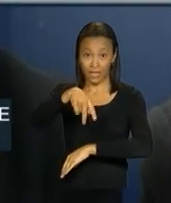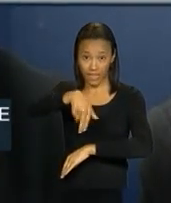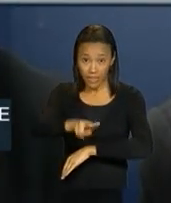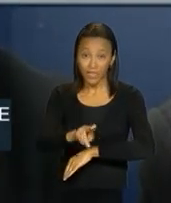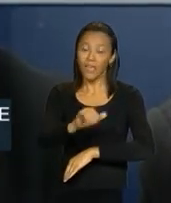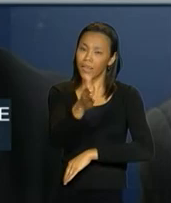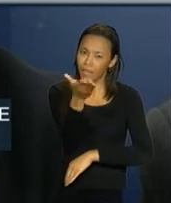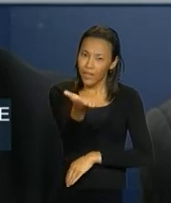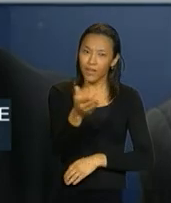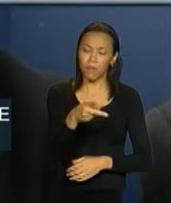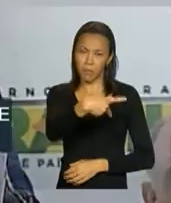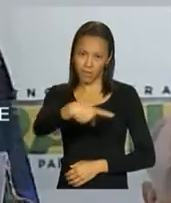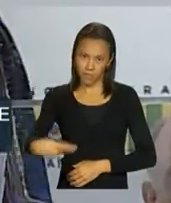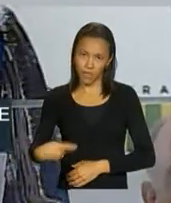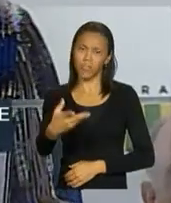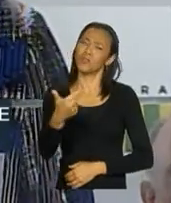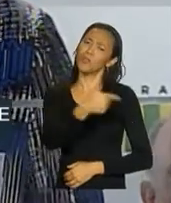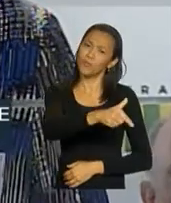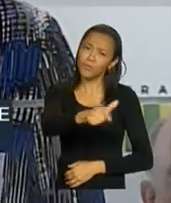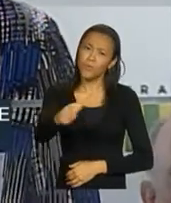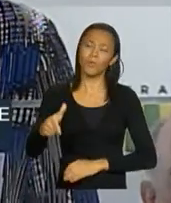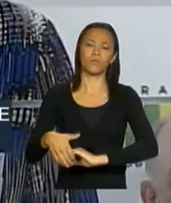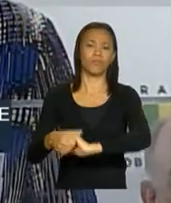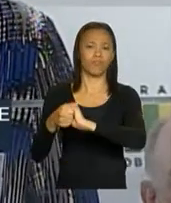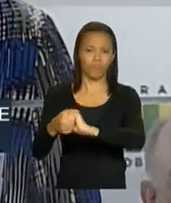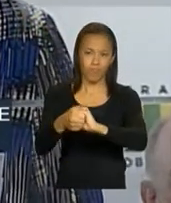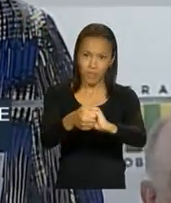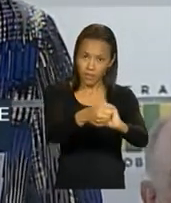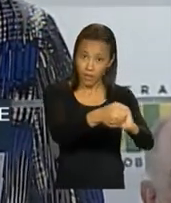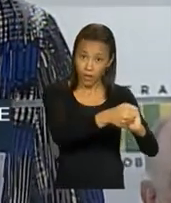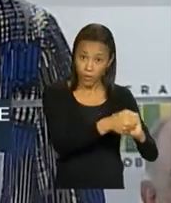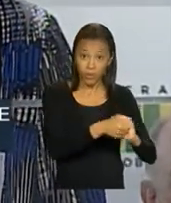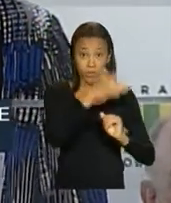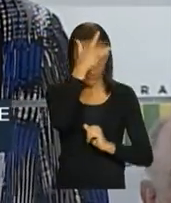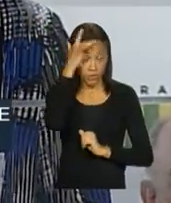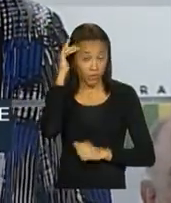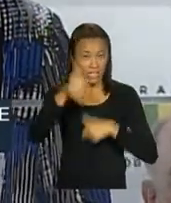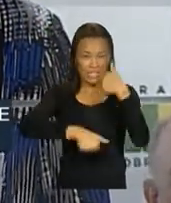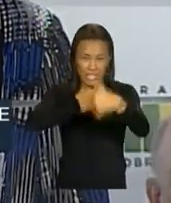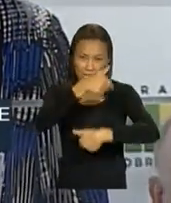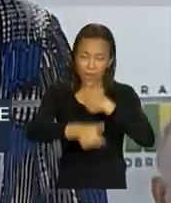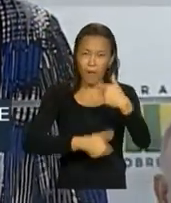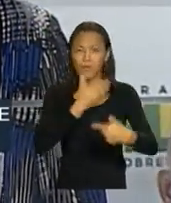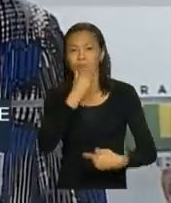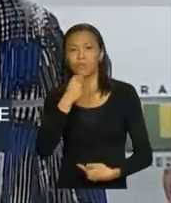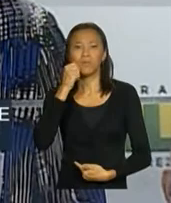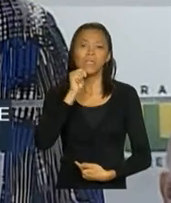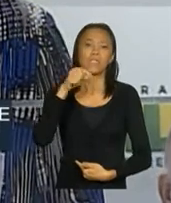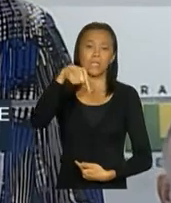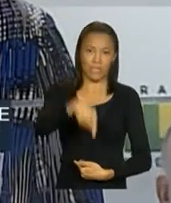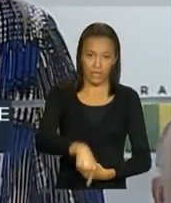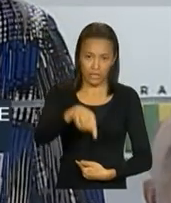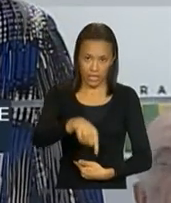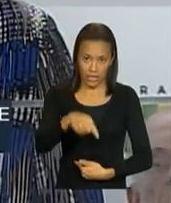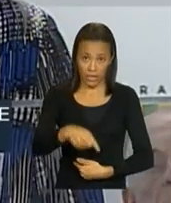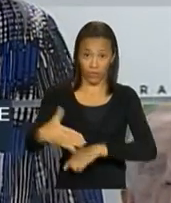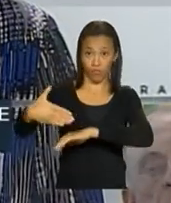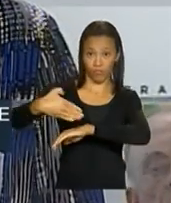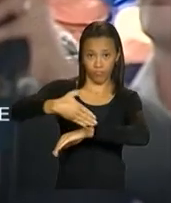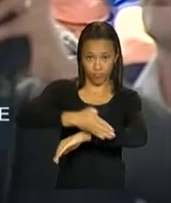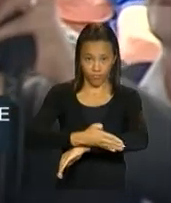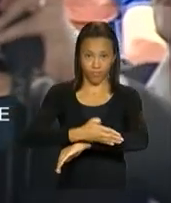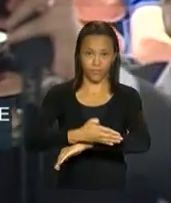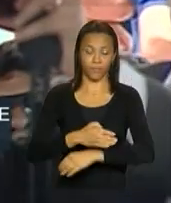intermédio dele Saúdo todos os trabalhadores e as trabalhadoras do porto de